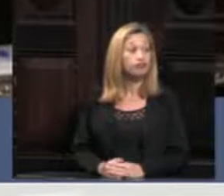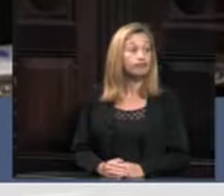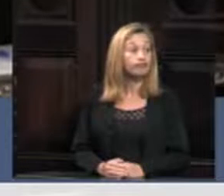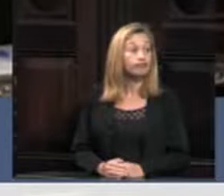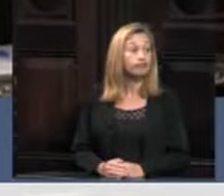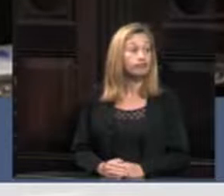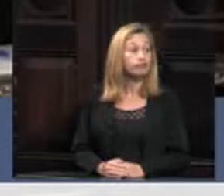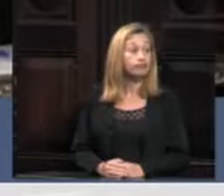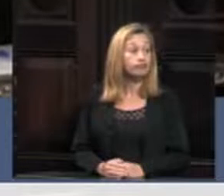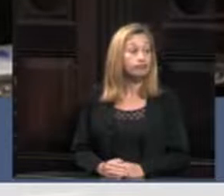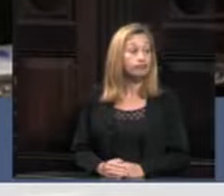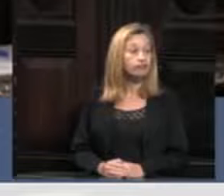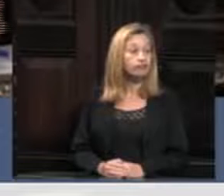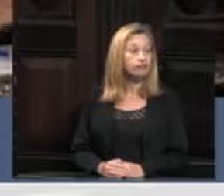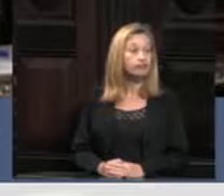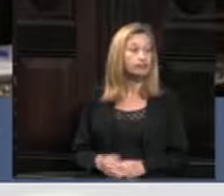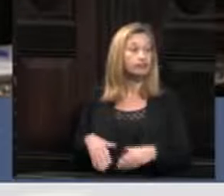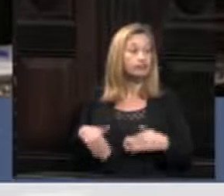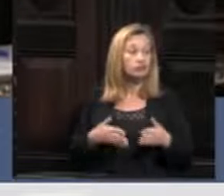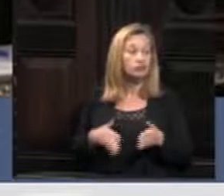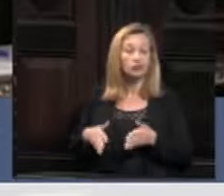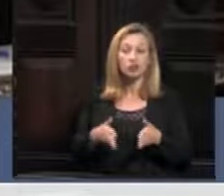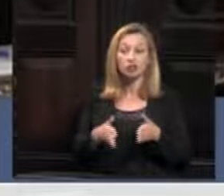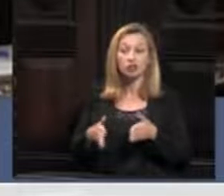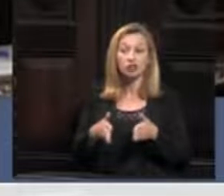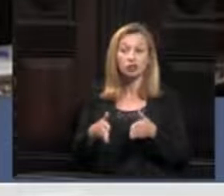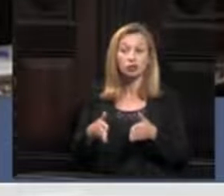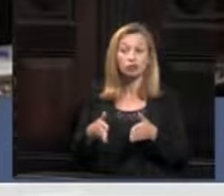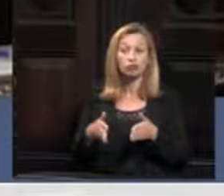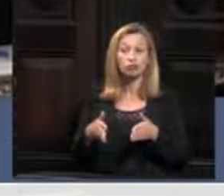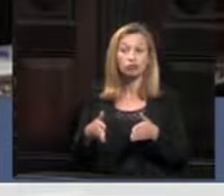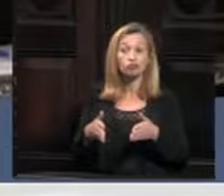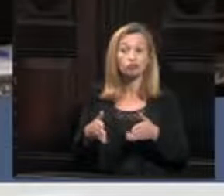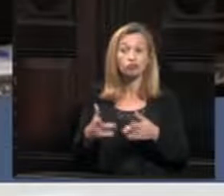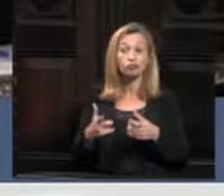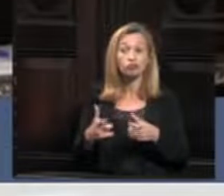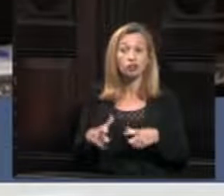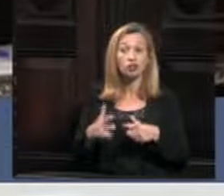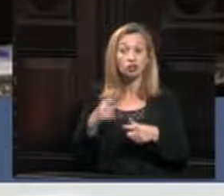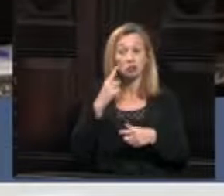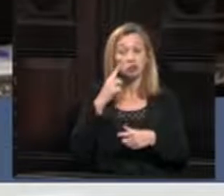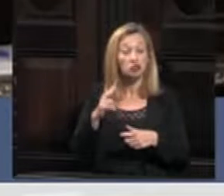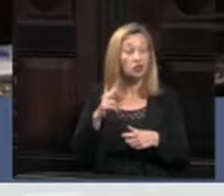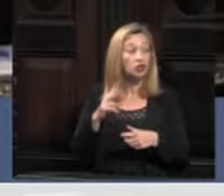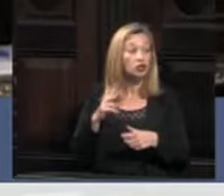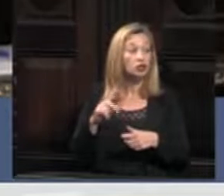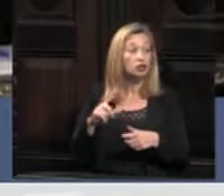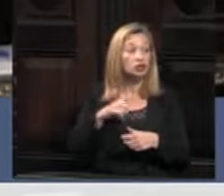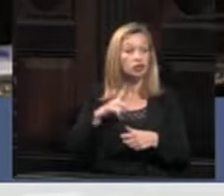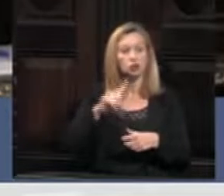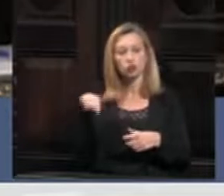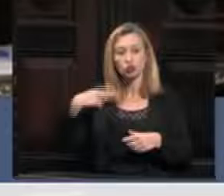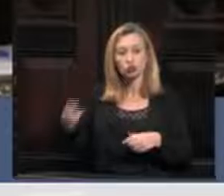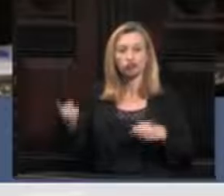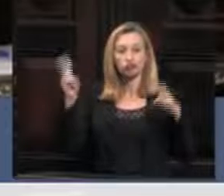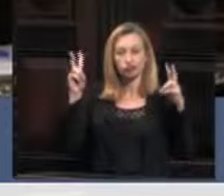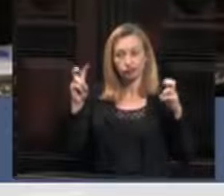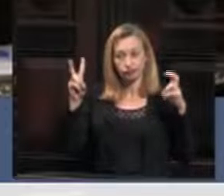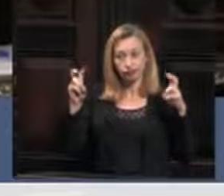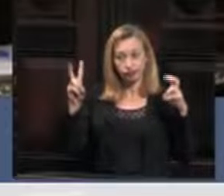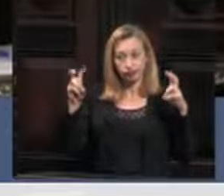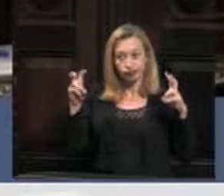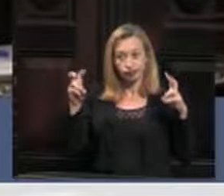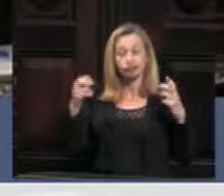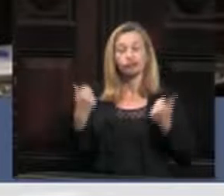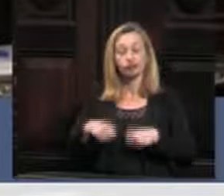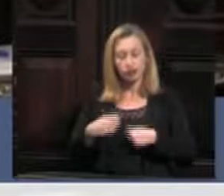Estamos caminhando para o recesso e temos outras matérias que